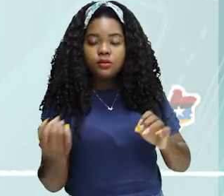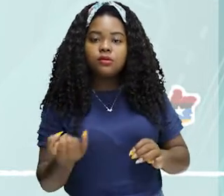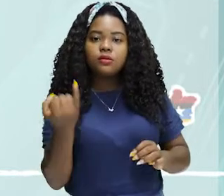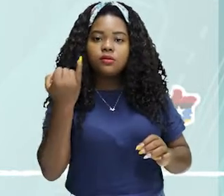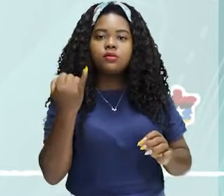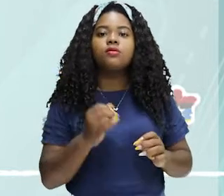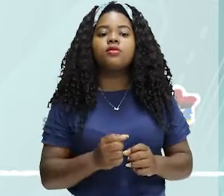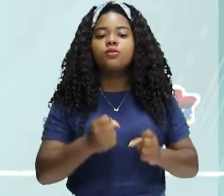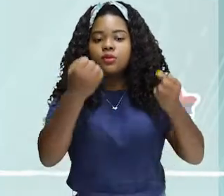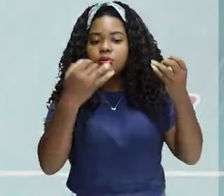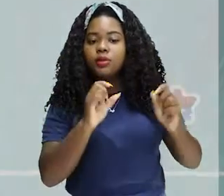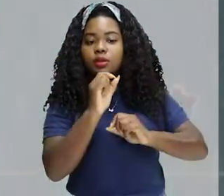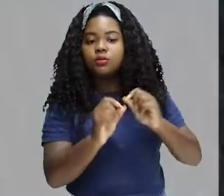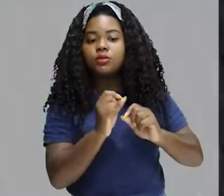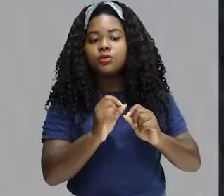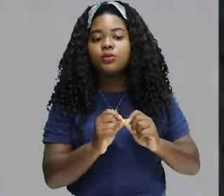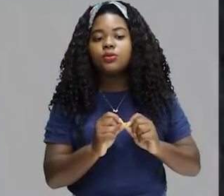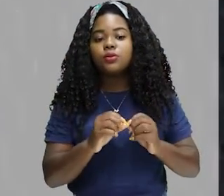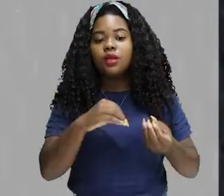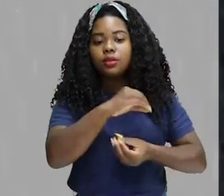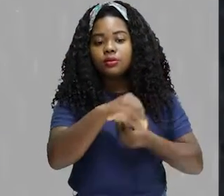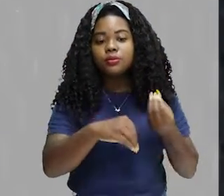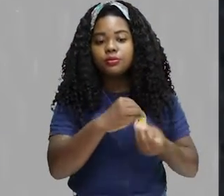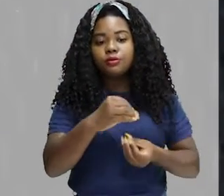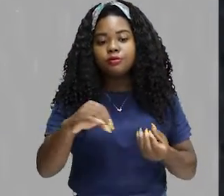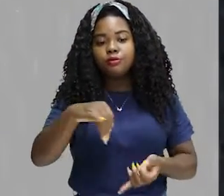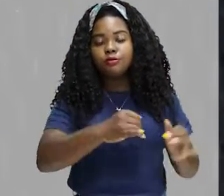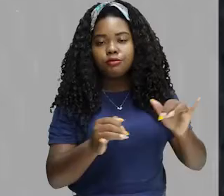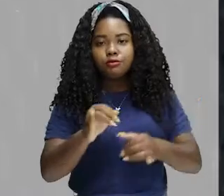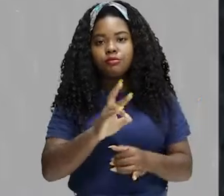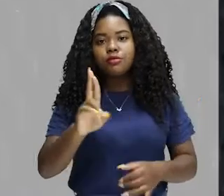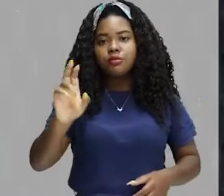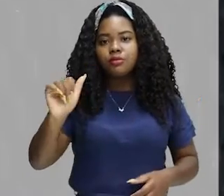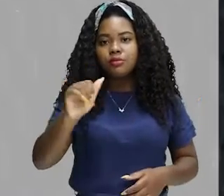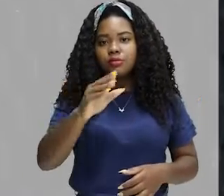reações químicas. Também mais na frente nós vamos trabalhar a